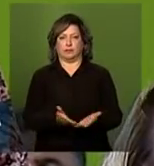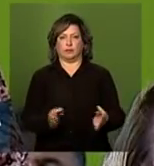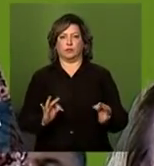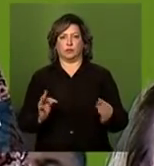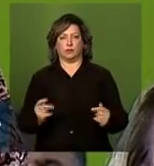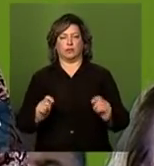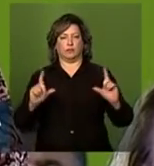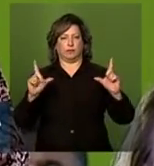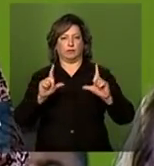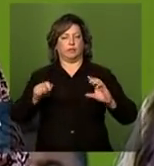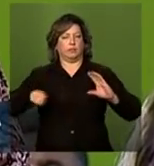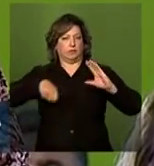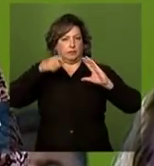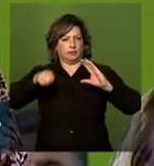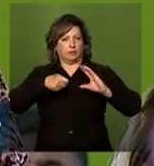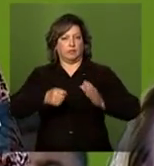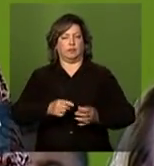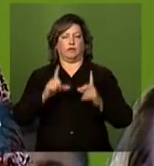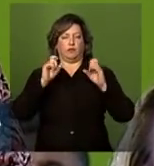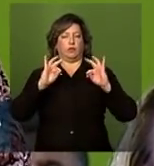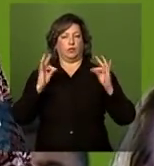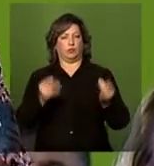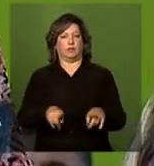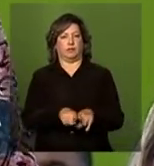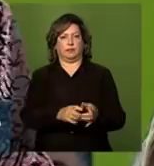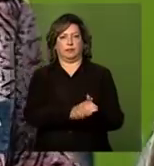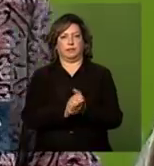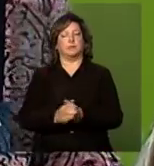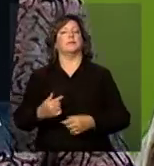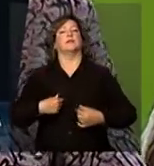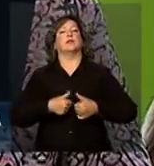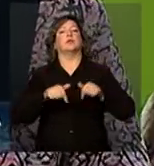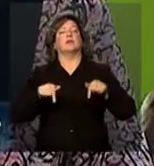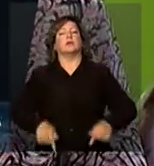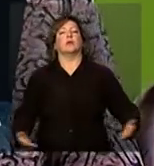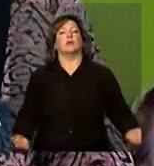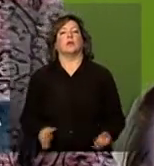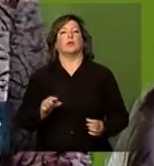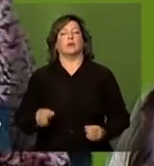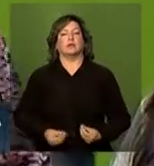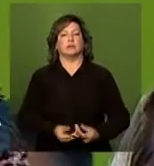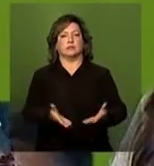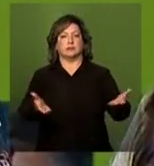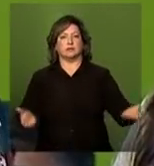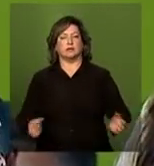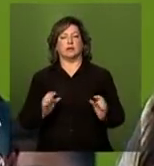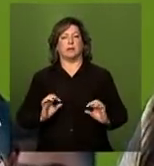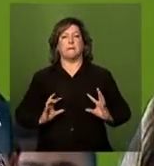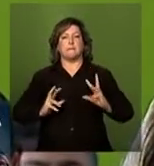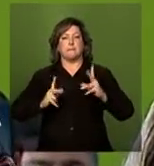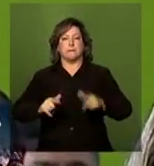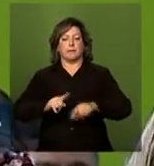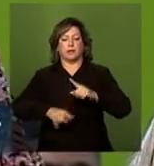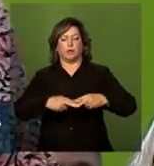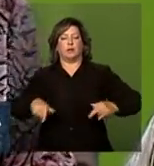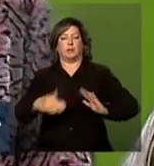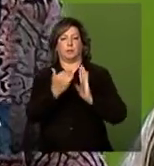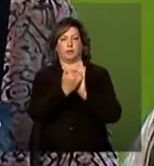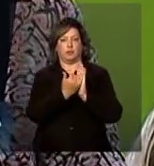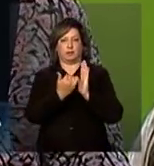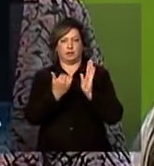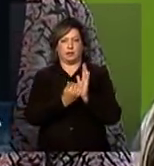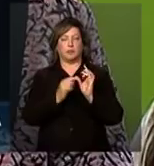distribuindo as máquinas desse programa que tem por objetivo